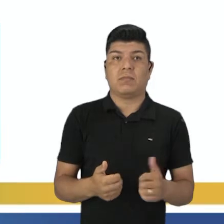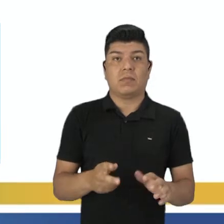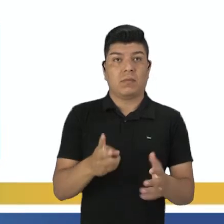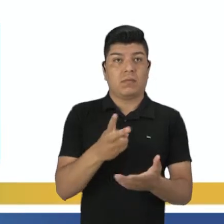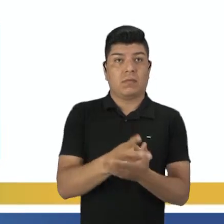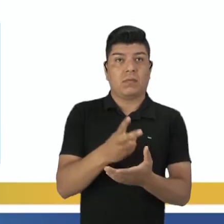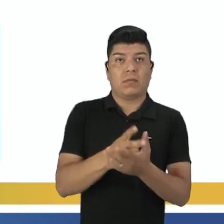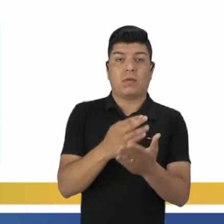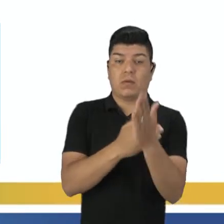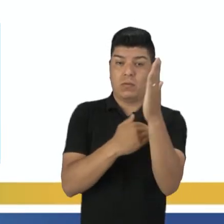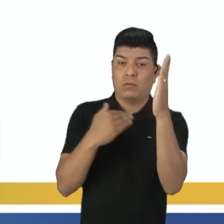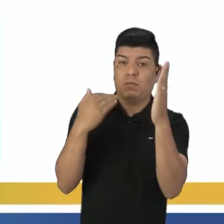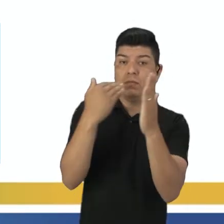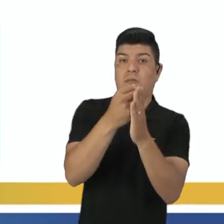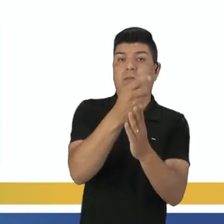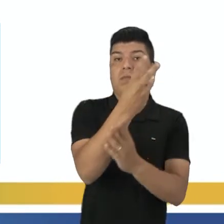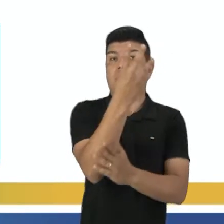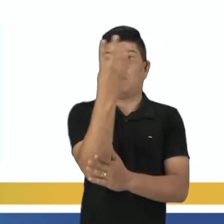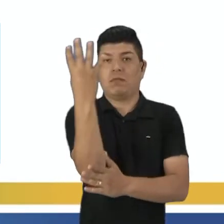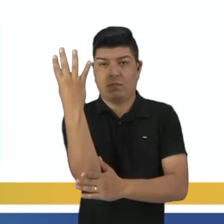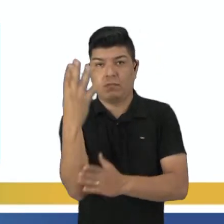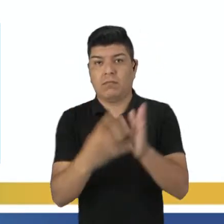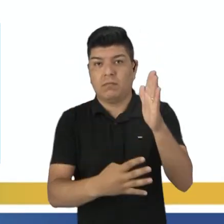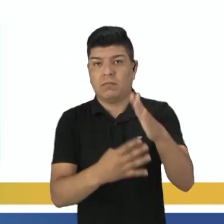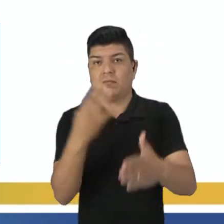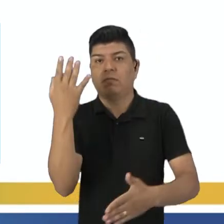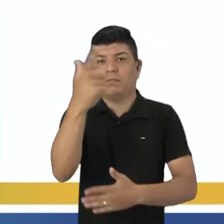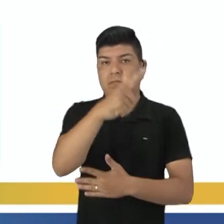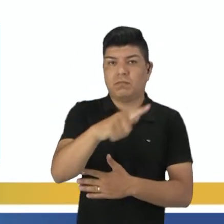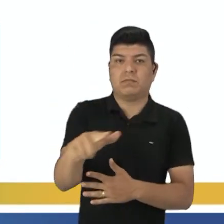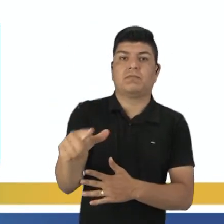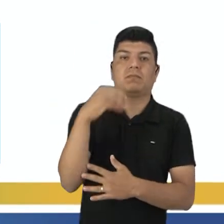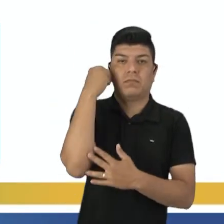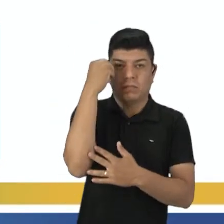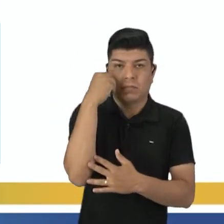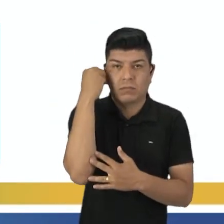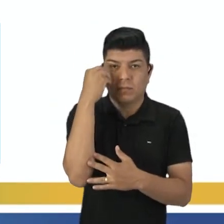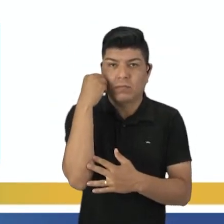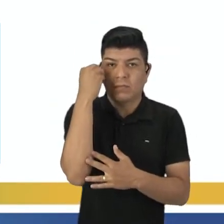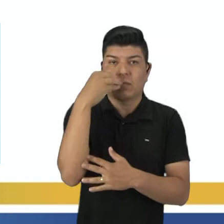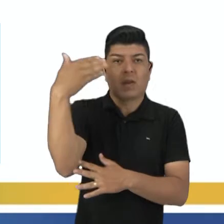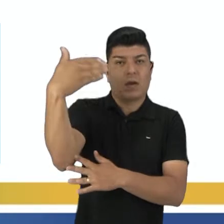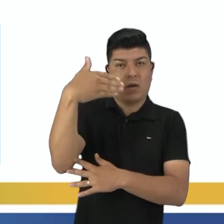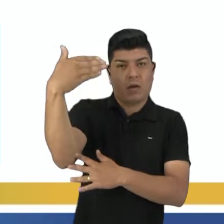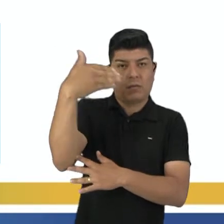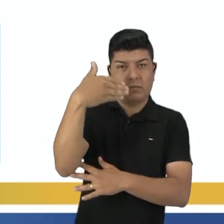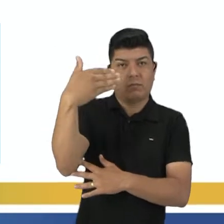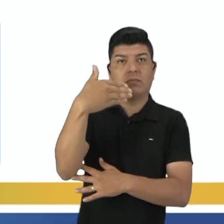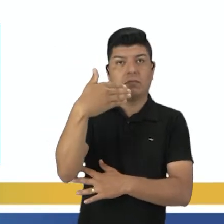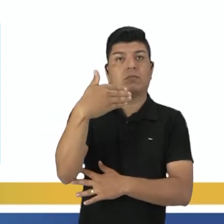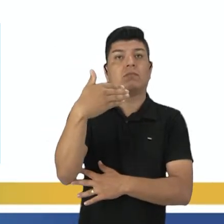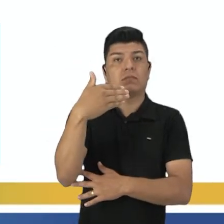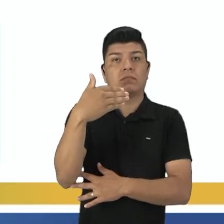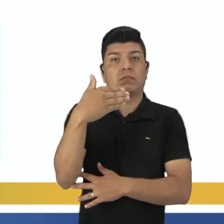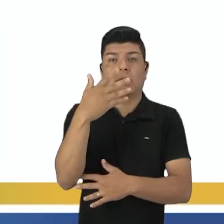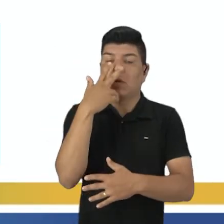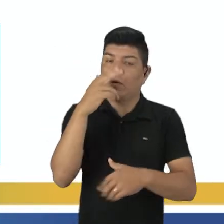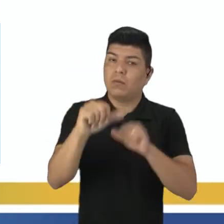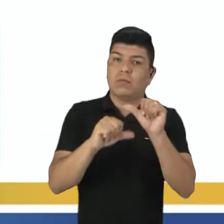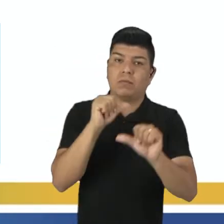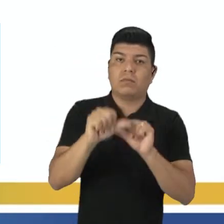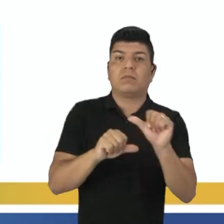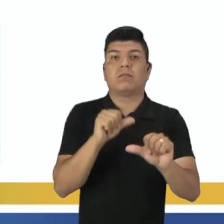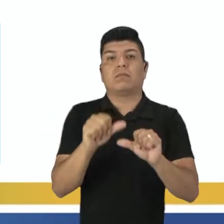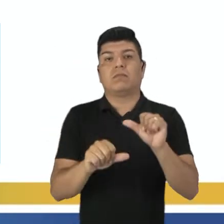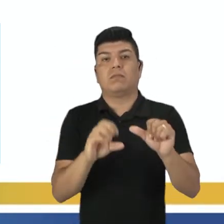formos aumentando a quantidade de vezes, né, que se repete esse experimento, as frequências relativas elas vão oscilando em